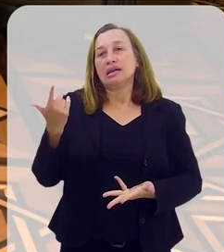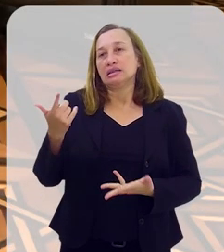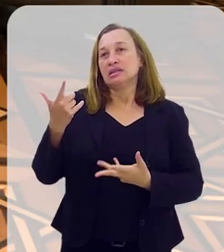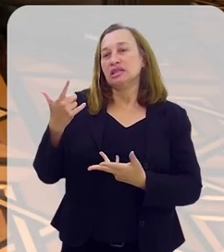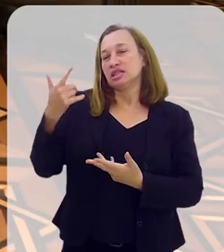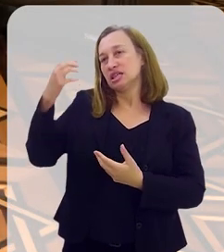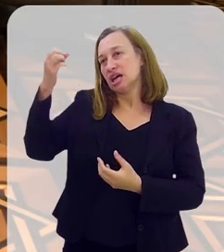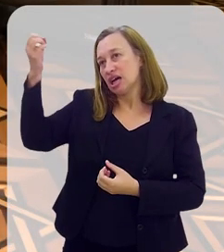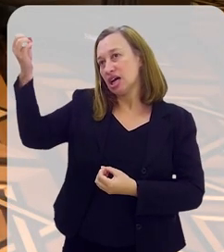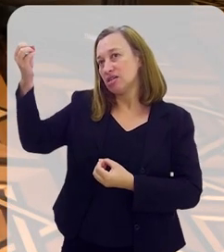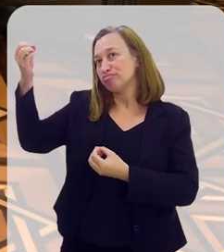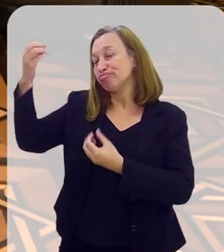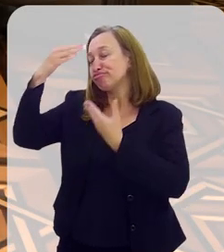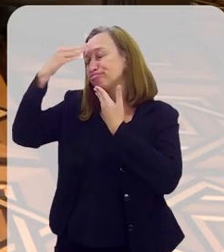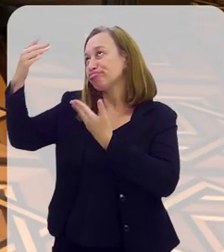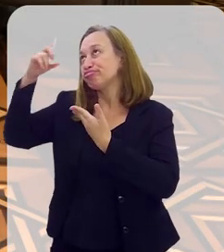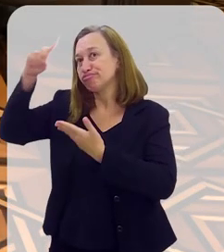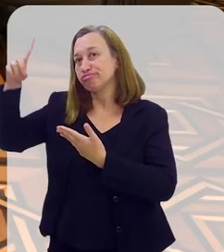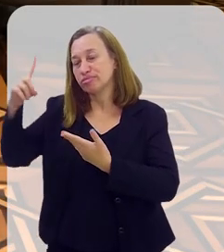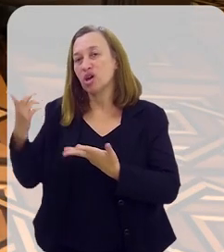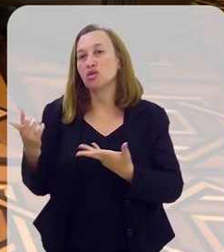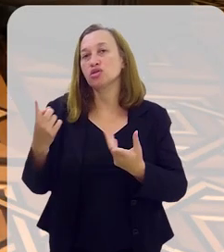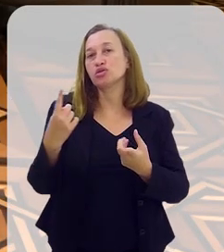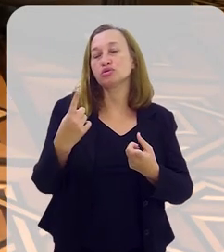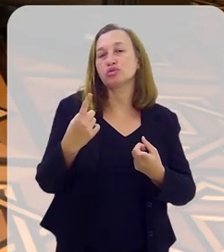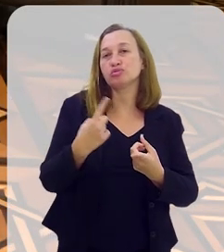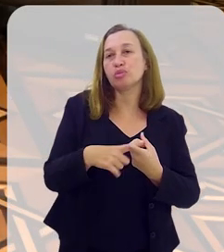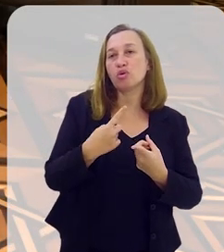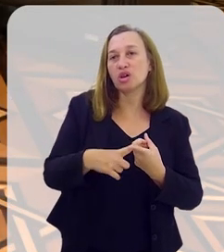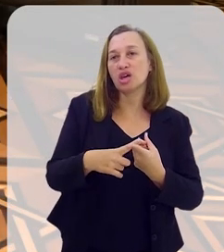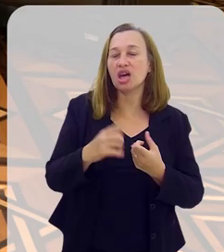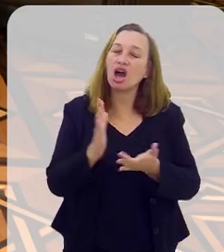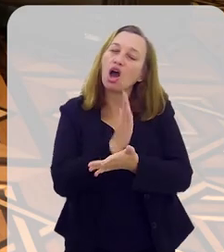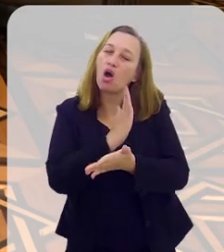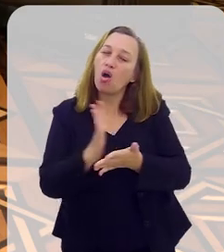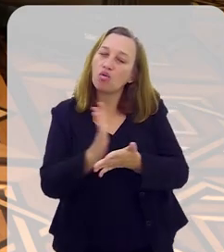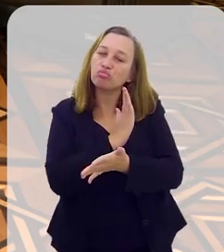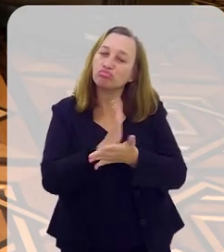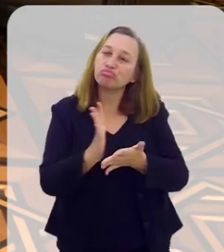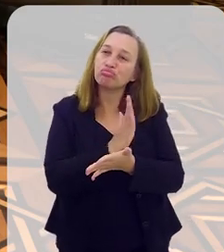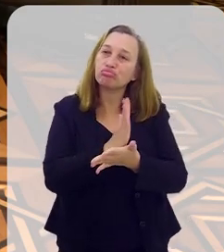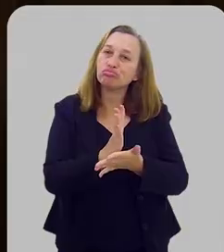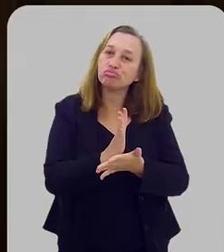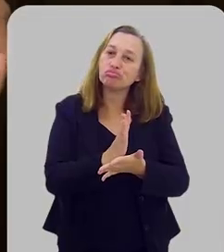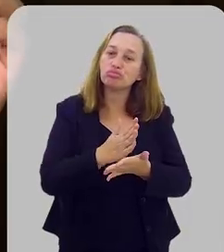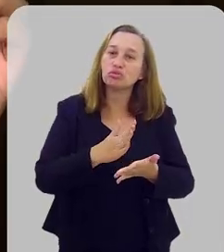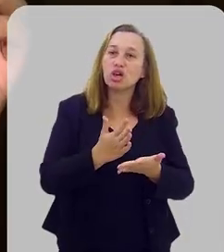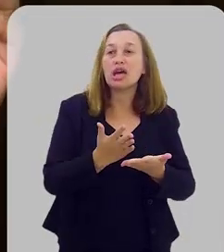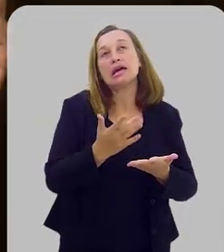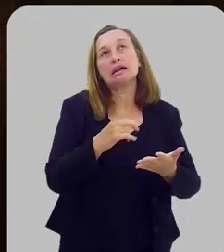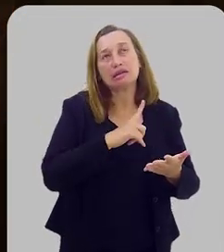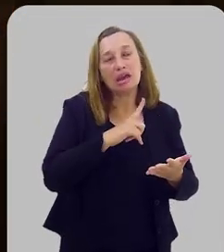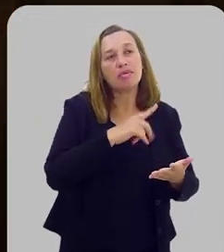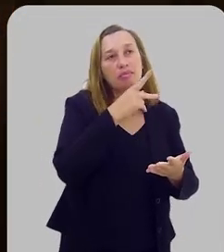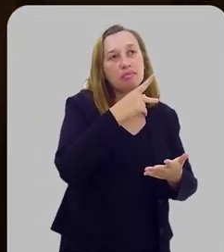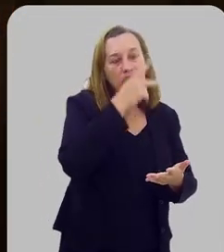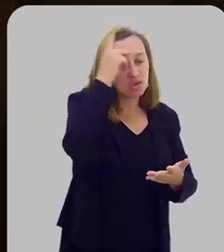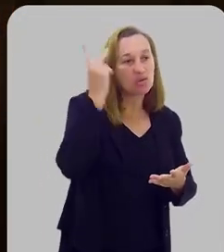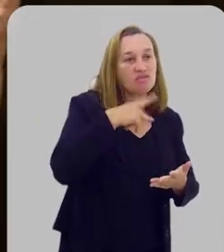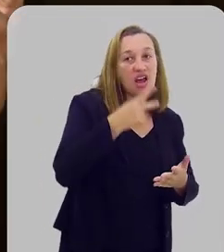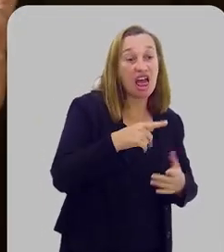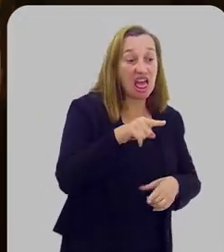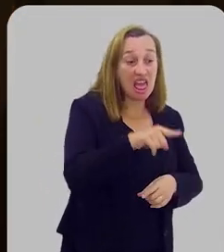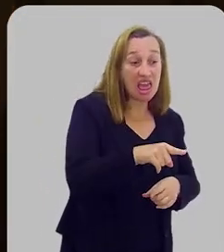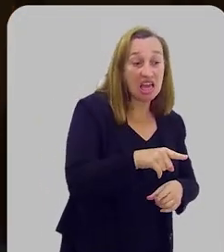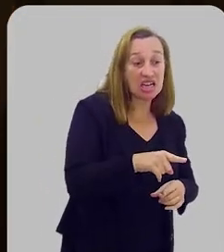relação a isso mas ainda tem um certo pezinho atrás a galera ainda fica meio pô o cara toca pagode e domingo vai tocar na igreja o cara toca sertanejo mas vai